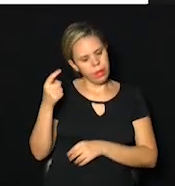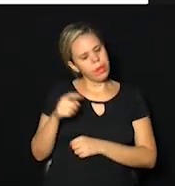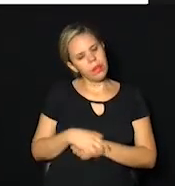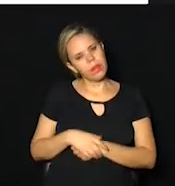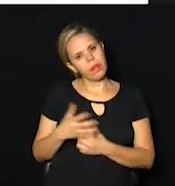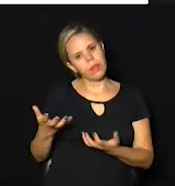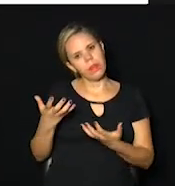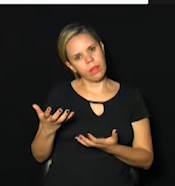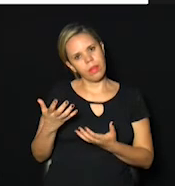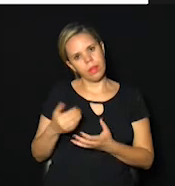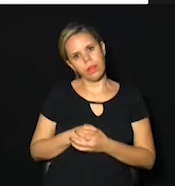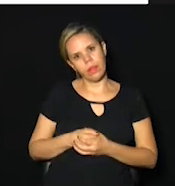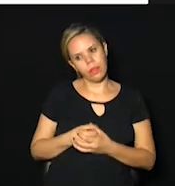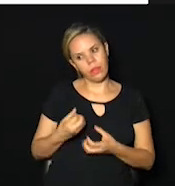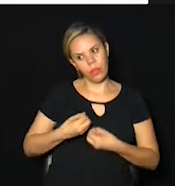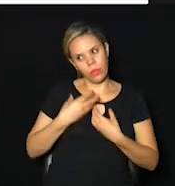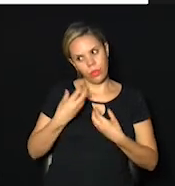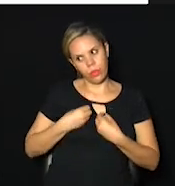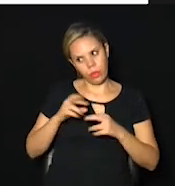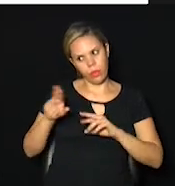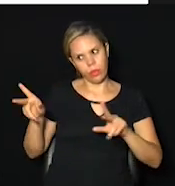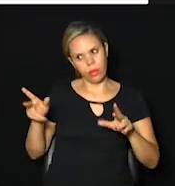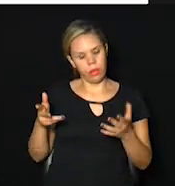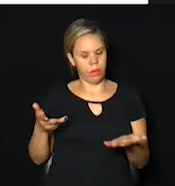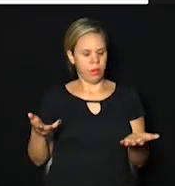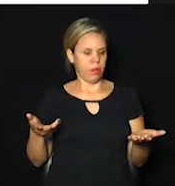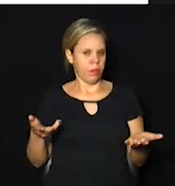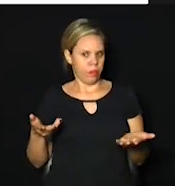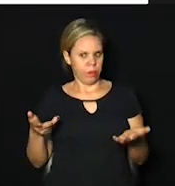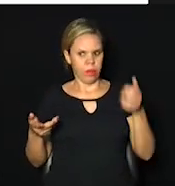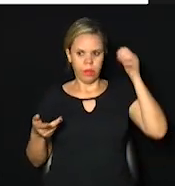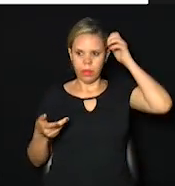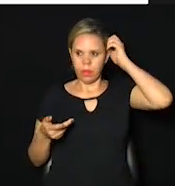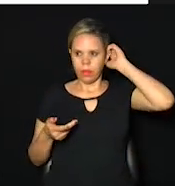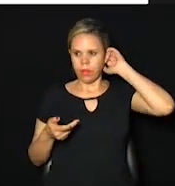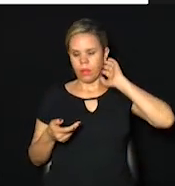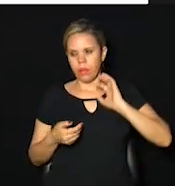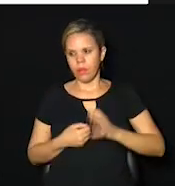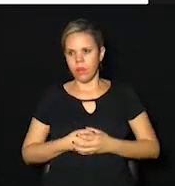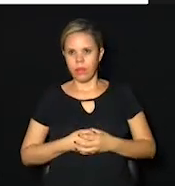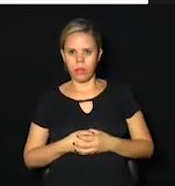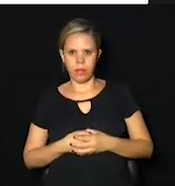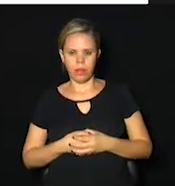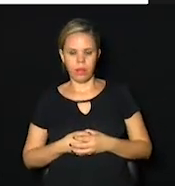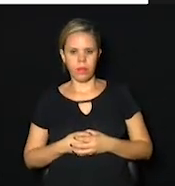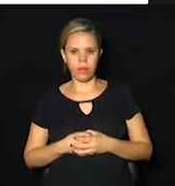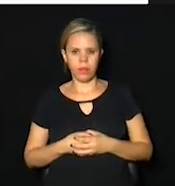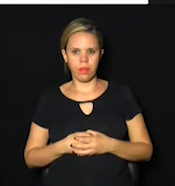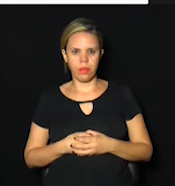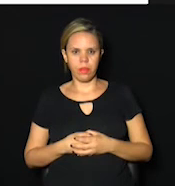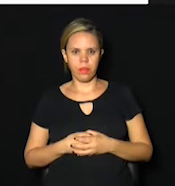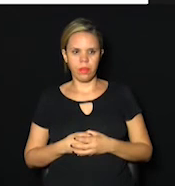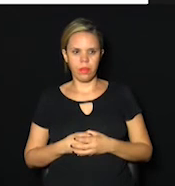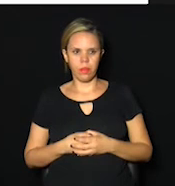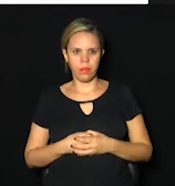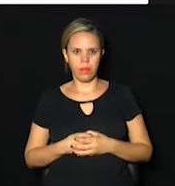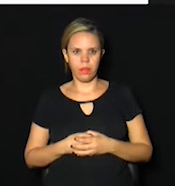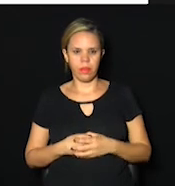um tipo de informação. Então, tem mais